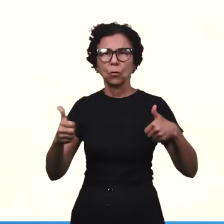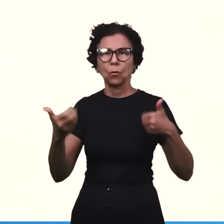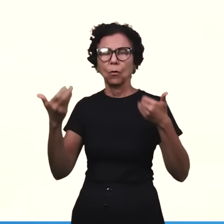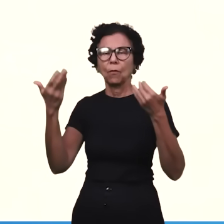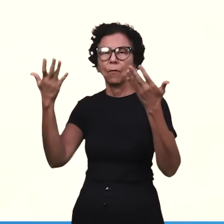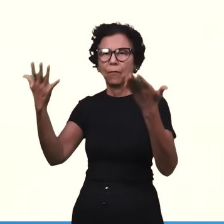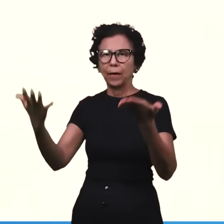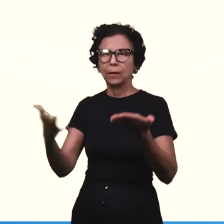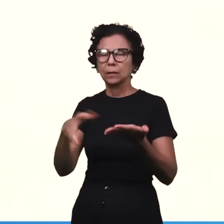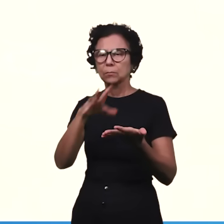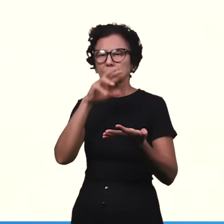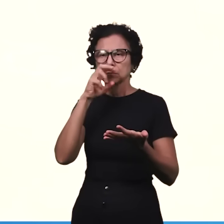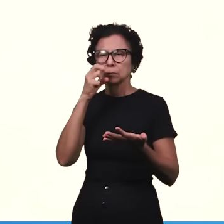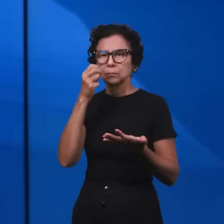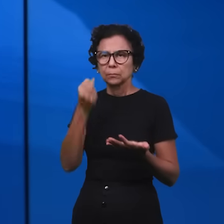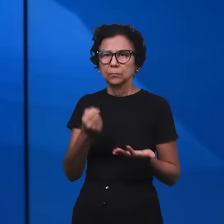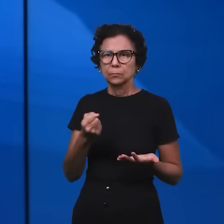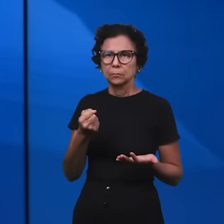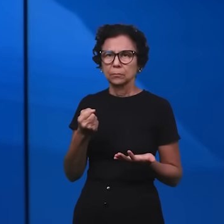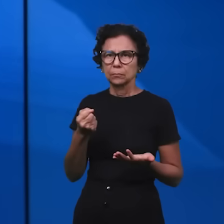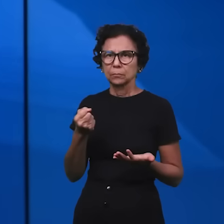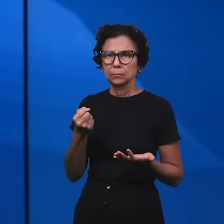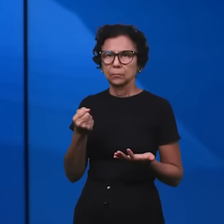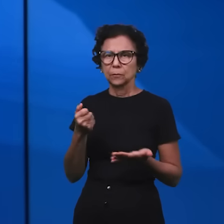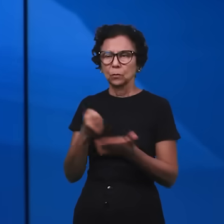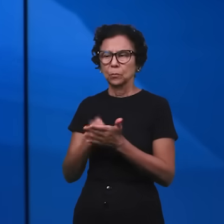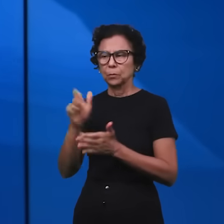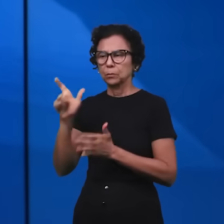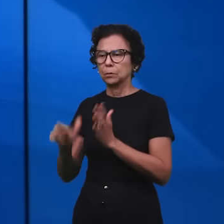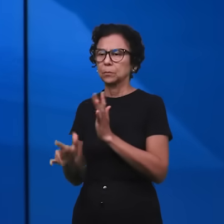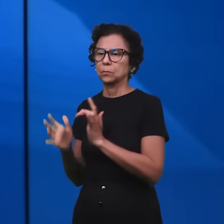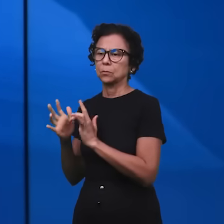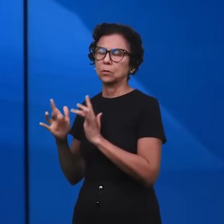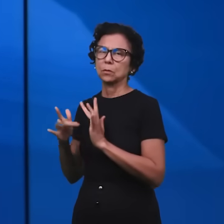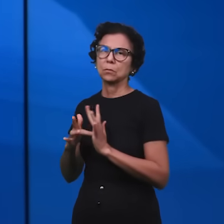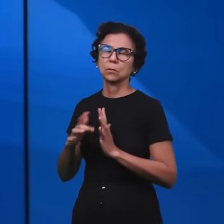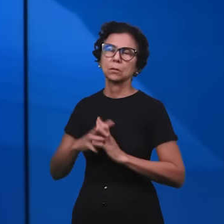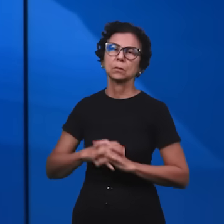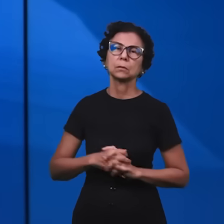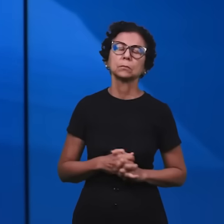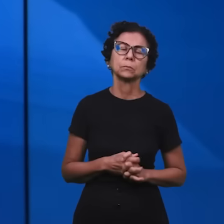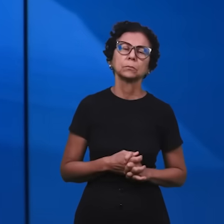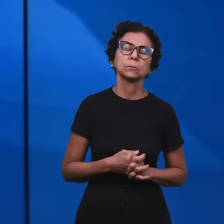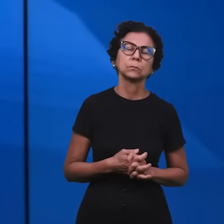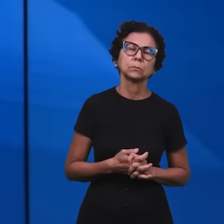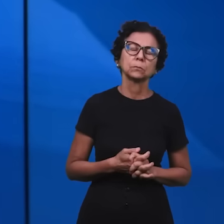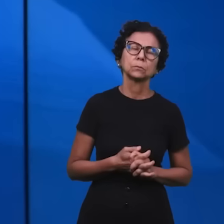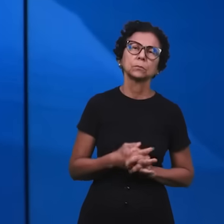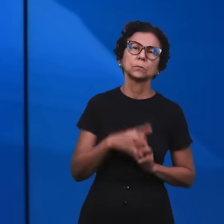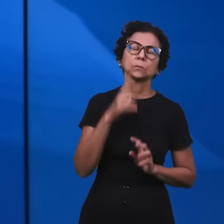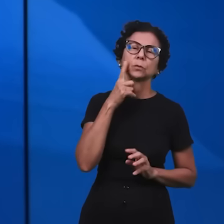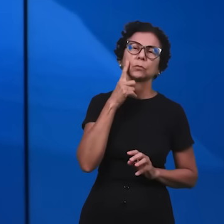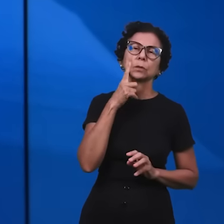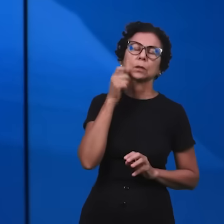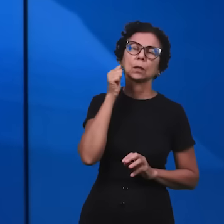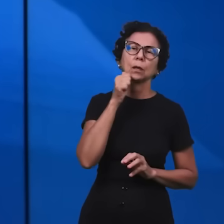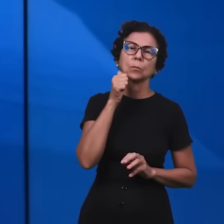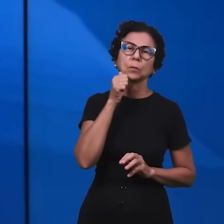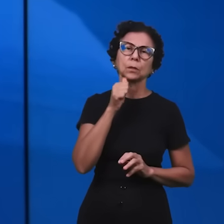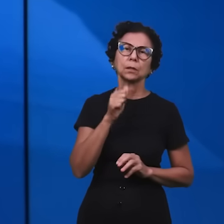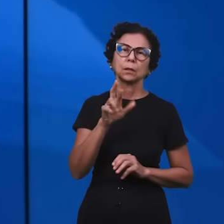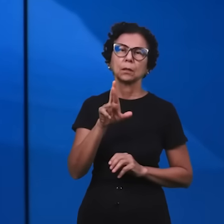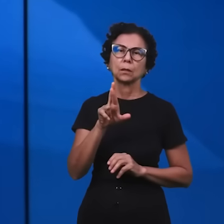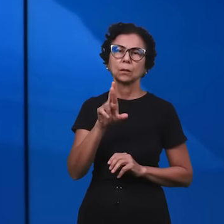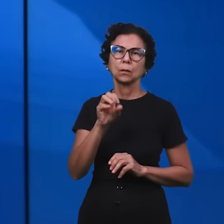nele, em Jesus. E quem vai nos dar então essa resposta vai ser... Nós vamos ter aqui a participação da nossa